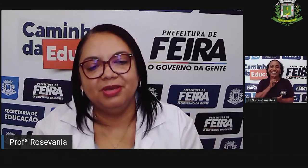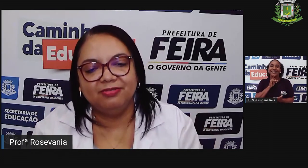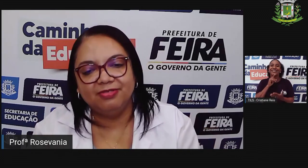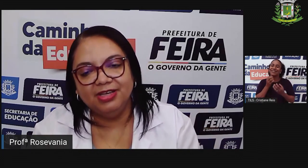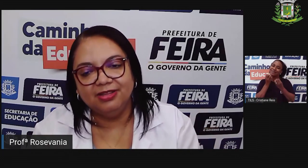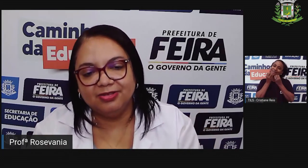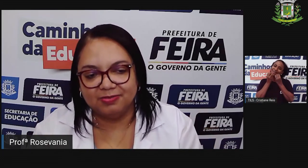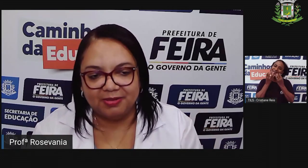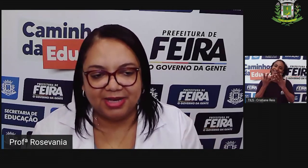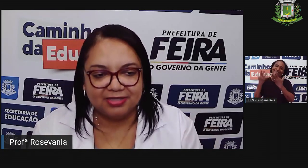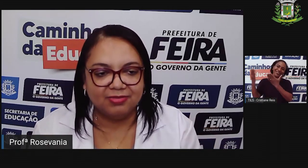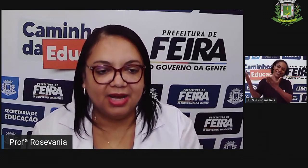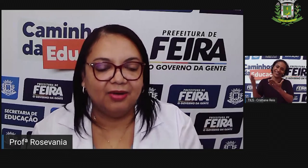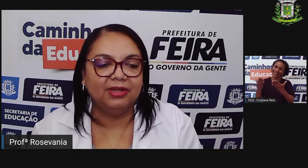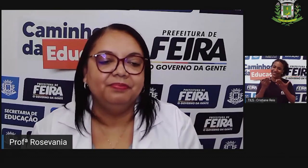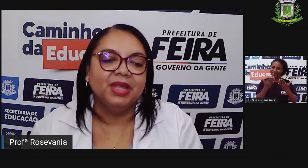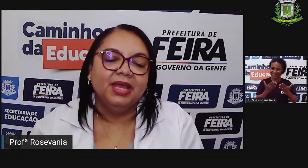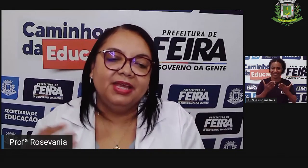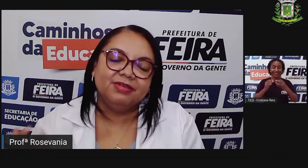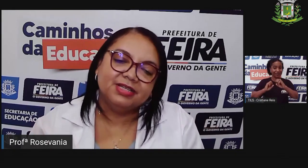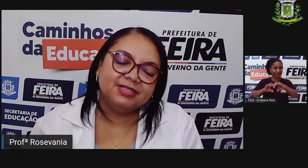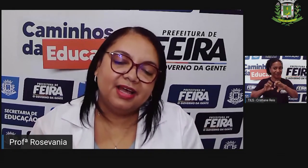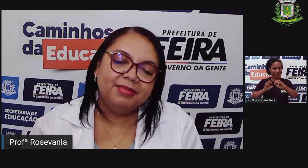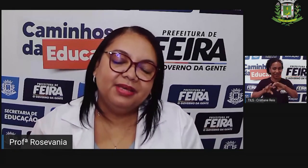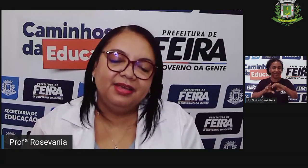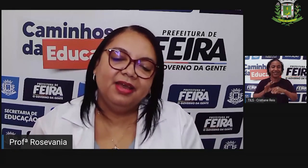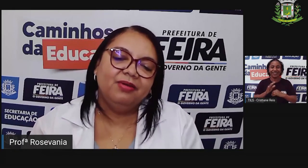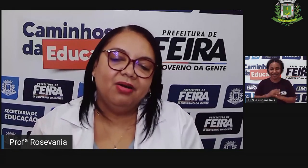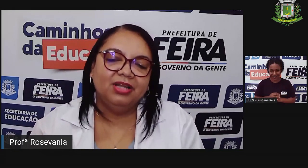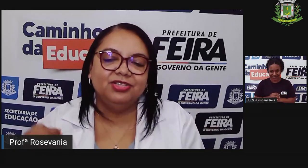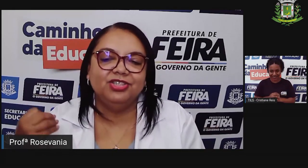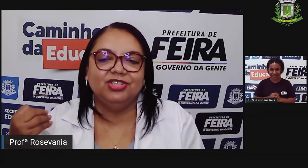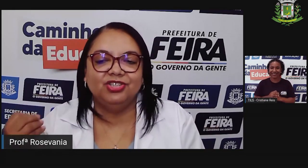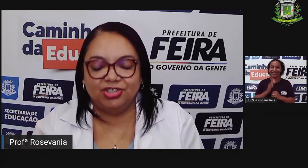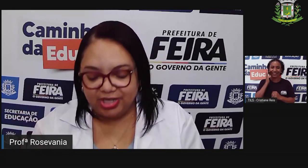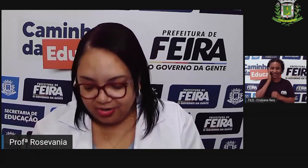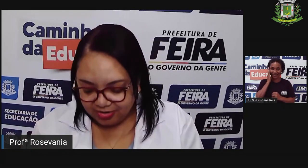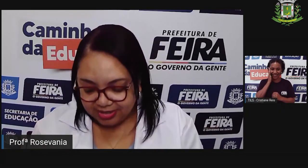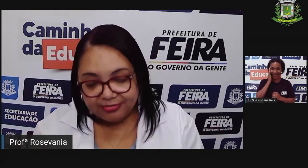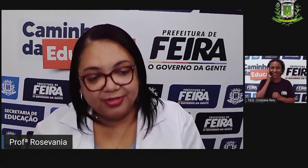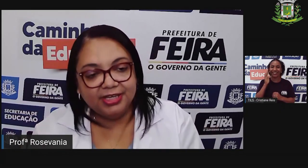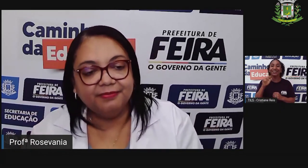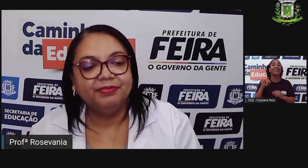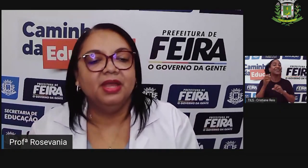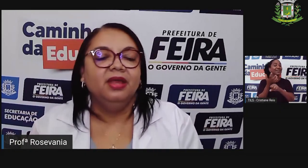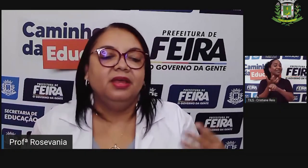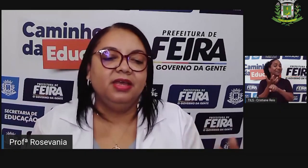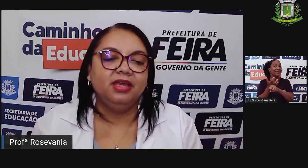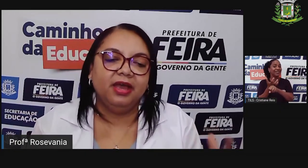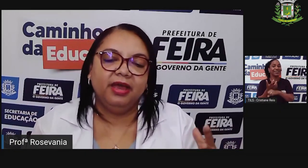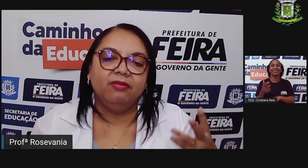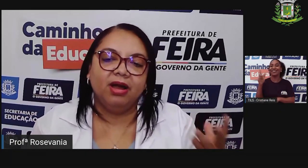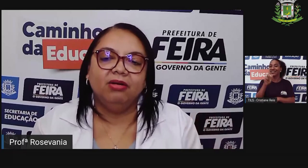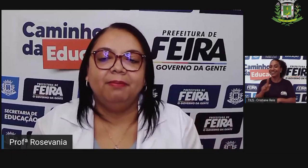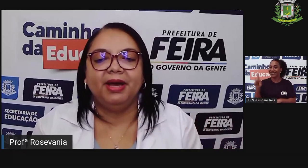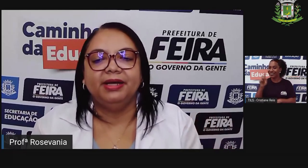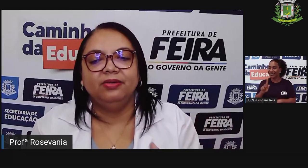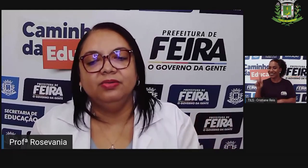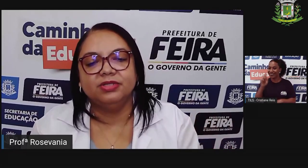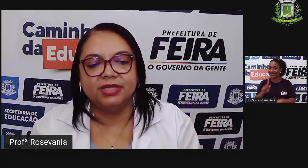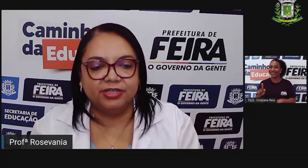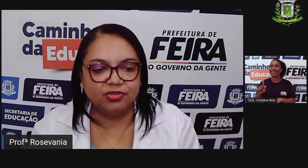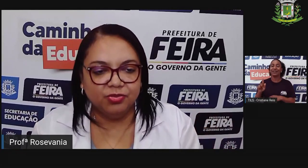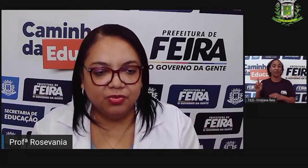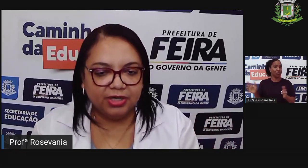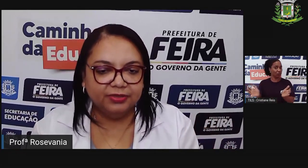sejam bem-vindos para mais uma aula. E vocês sabem que é uma aula de geografia e é uma aula para